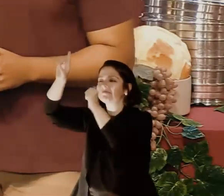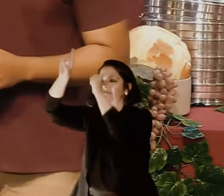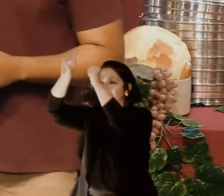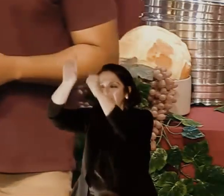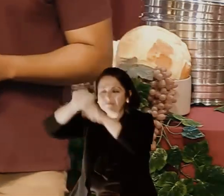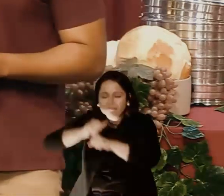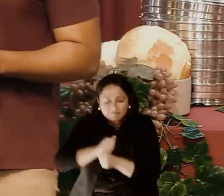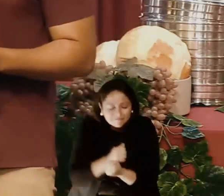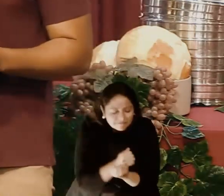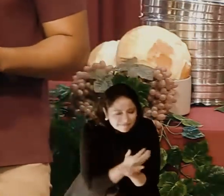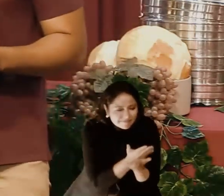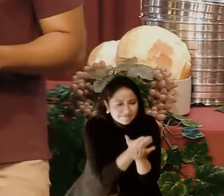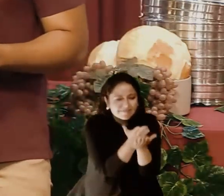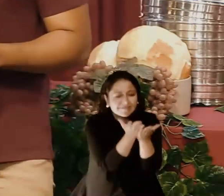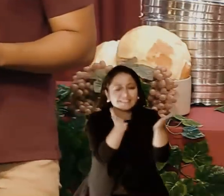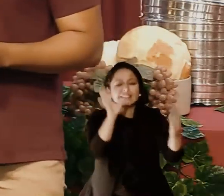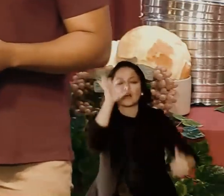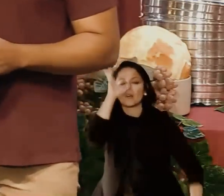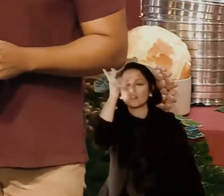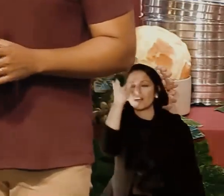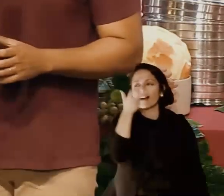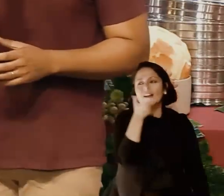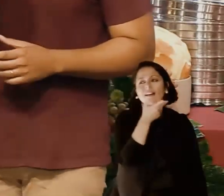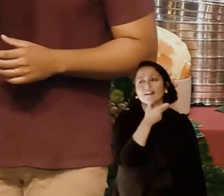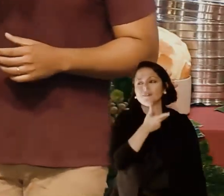para salvar.